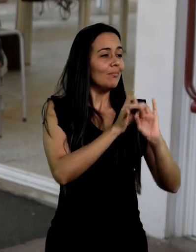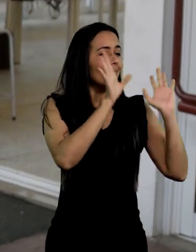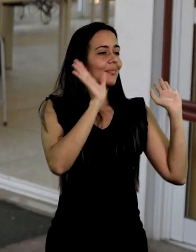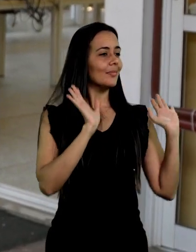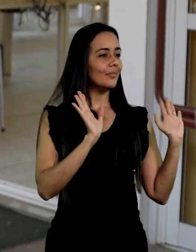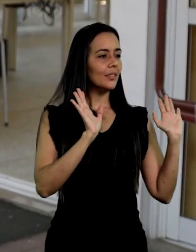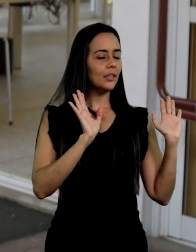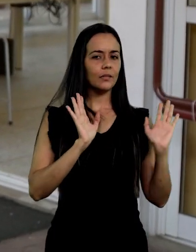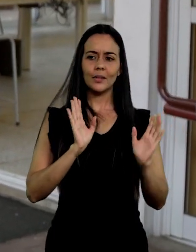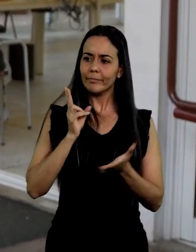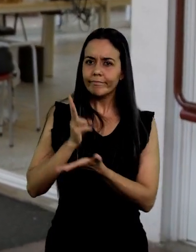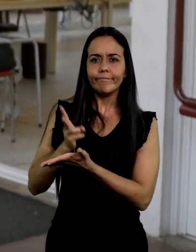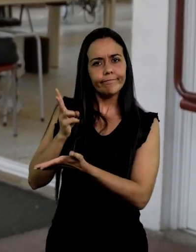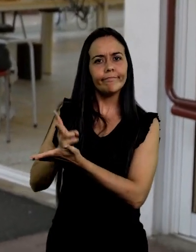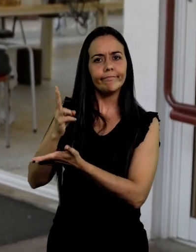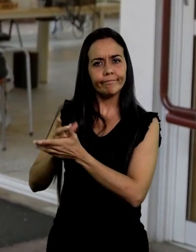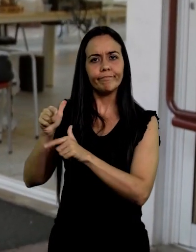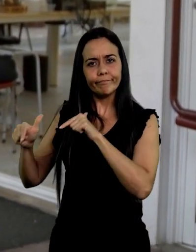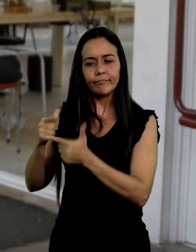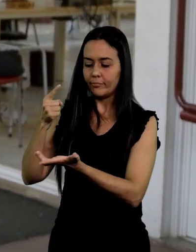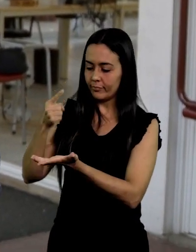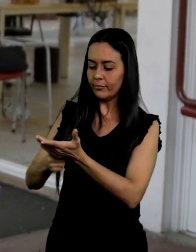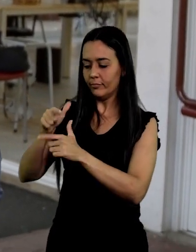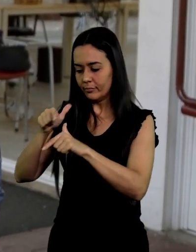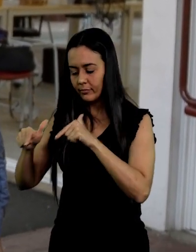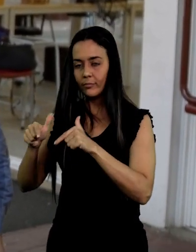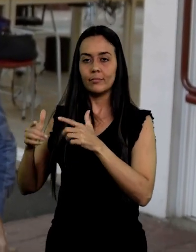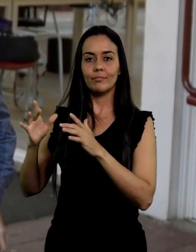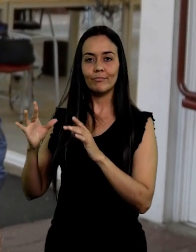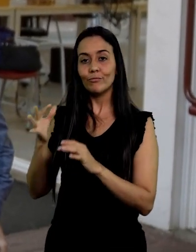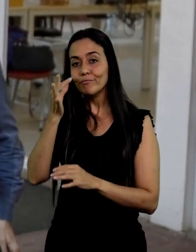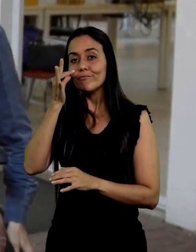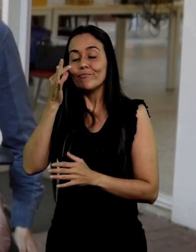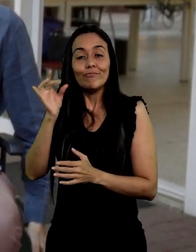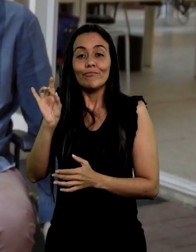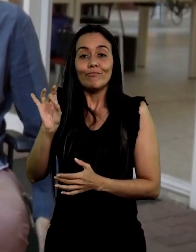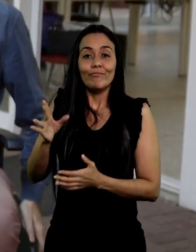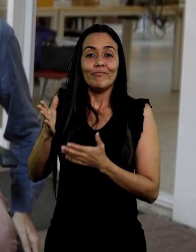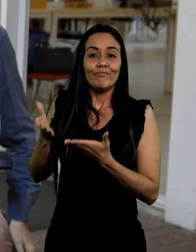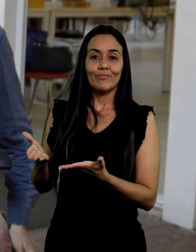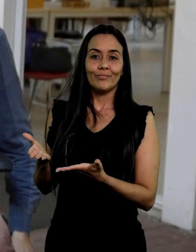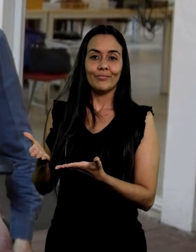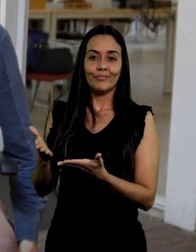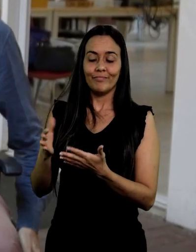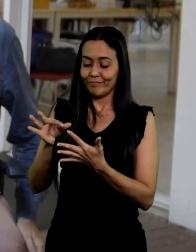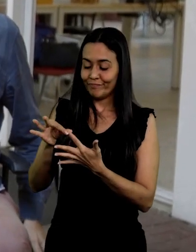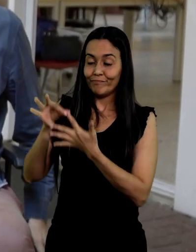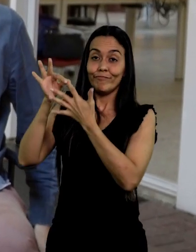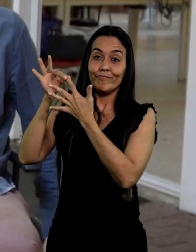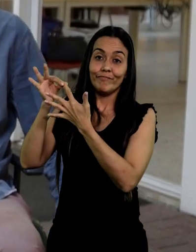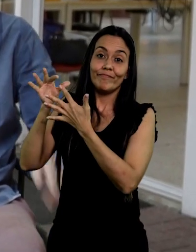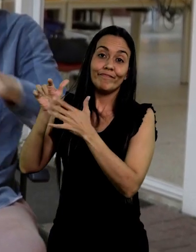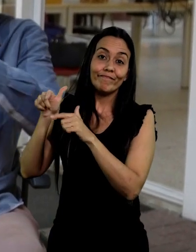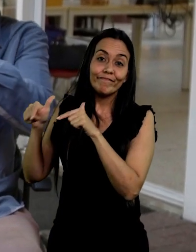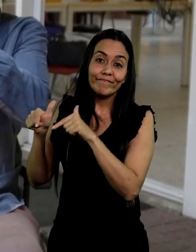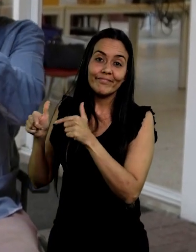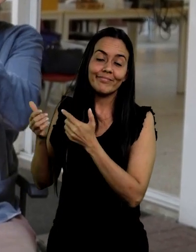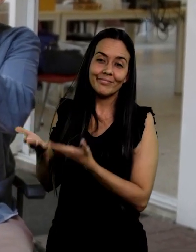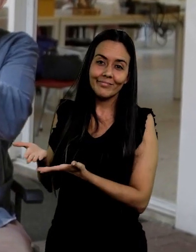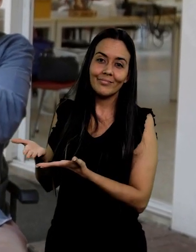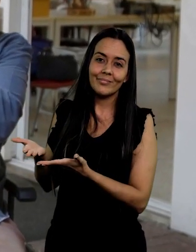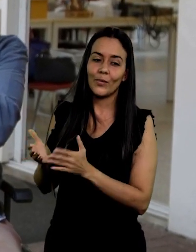A gente confia tanto nessa amizade que a gente acaba priorizando a sobrevivência, né? Você está